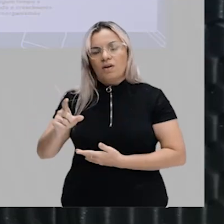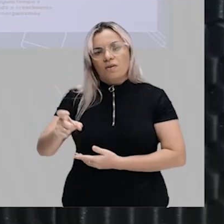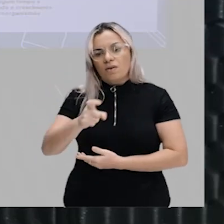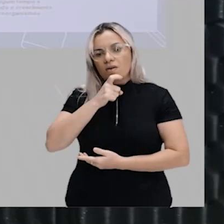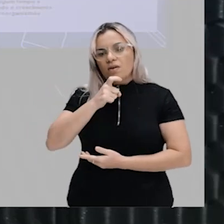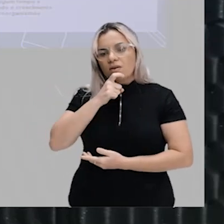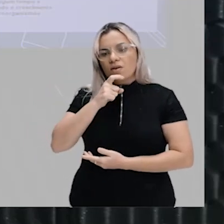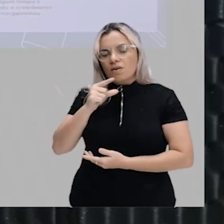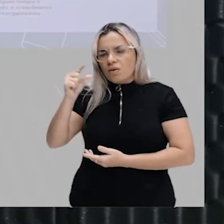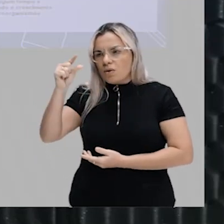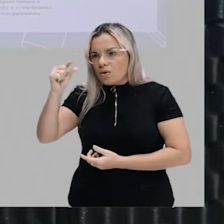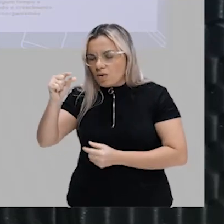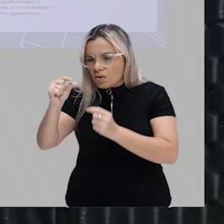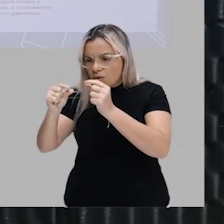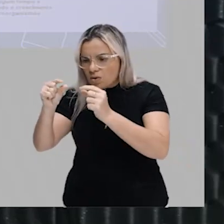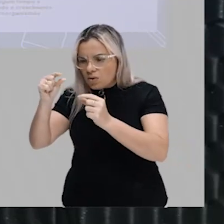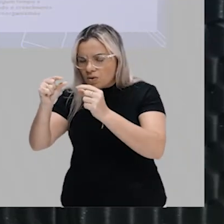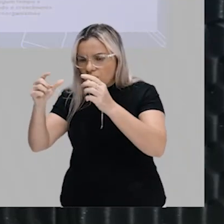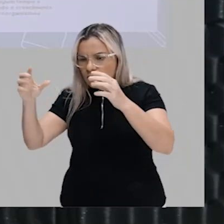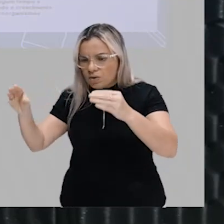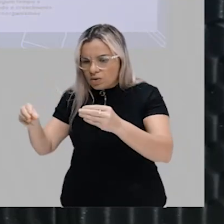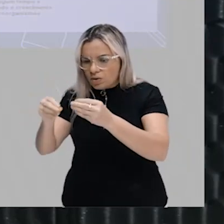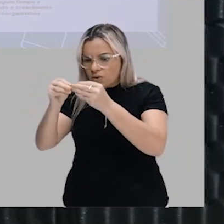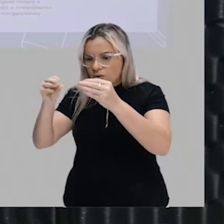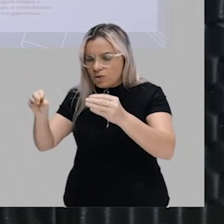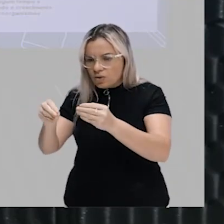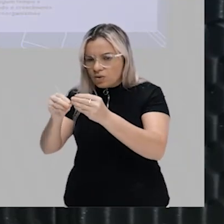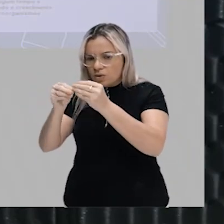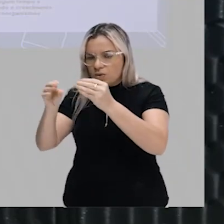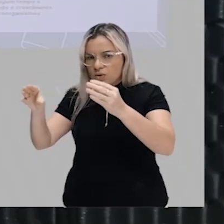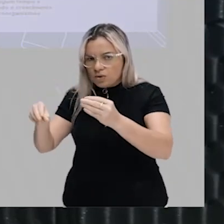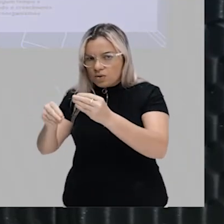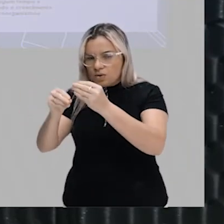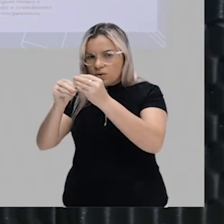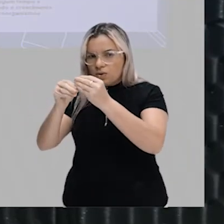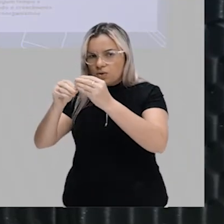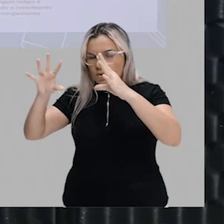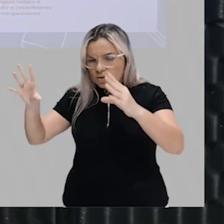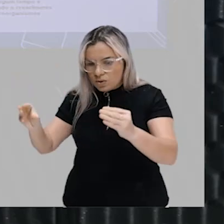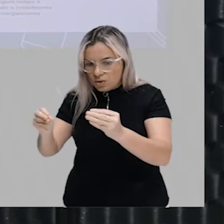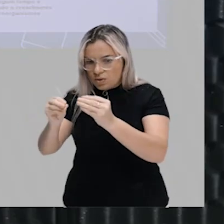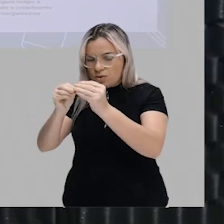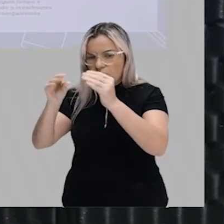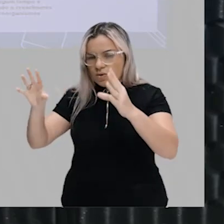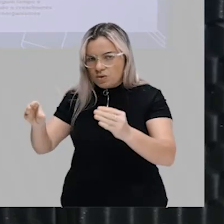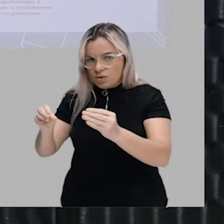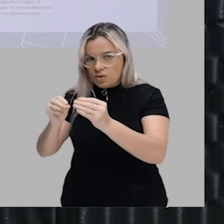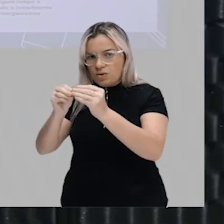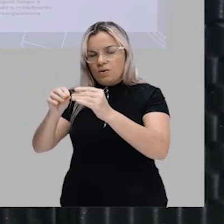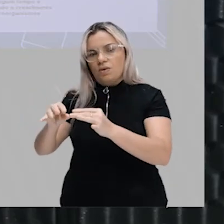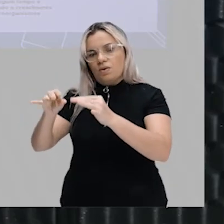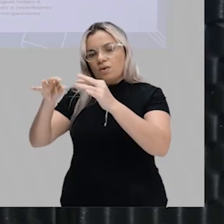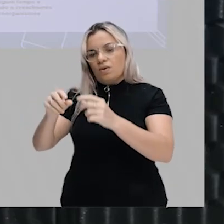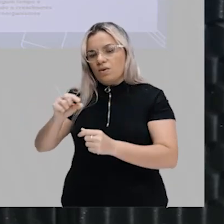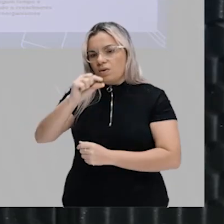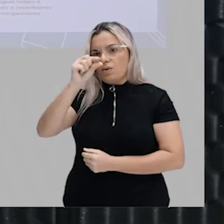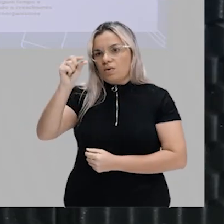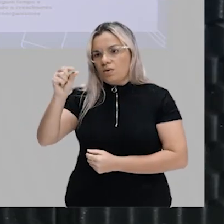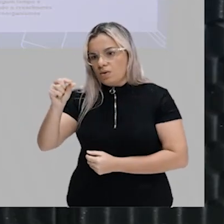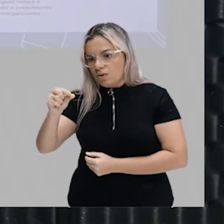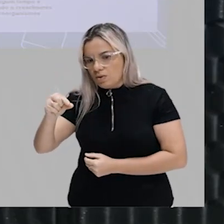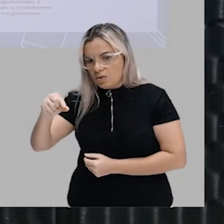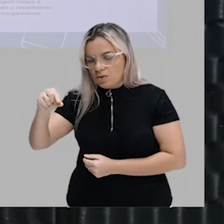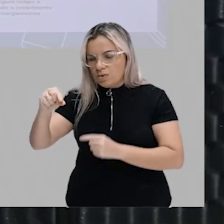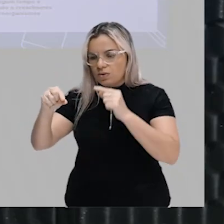água bem aqui, ó. De água que foi condensada, né? Do vapor. Então,